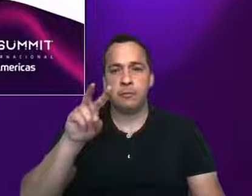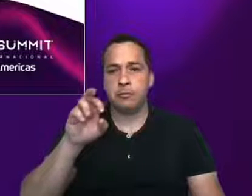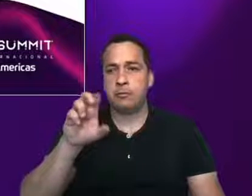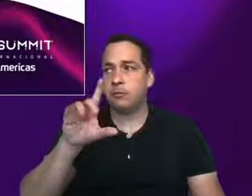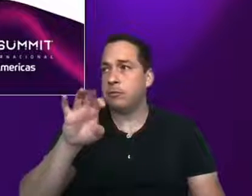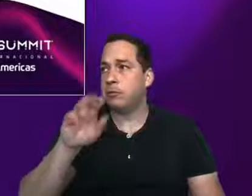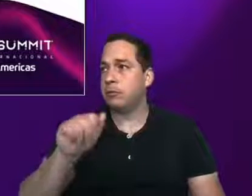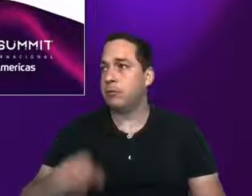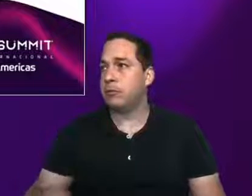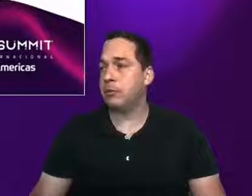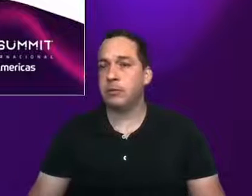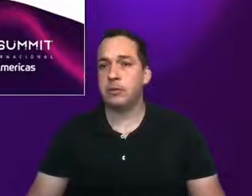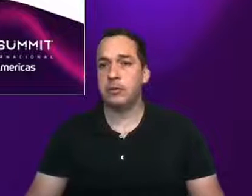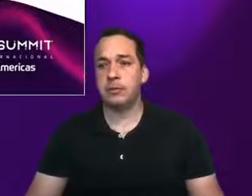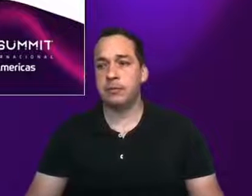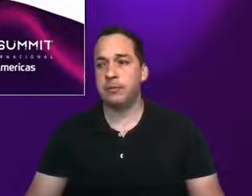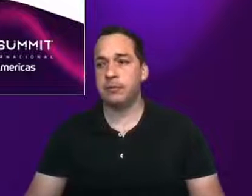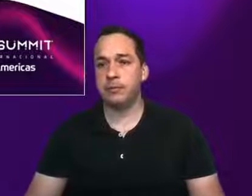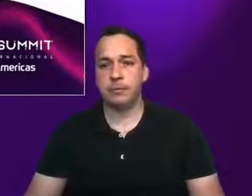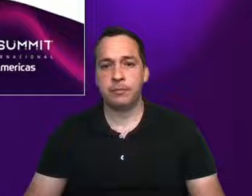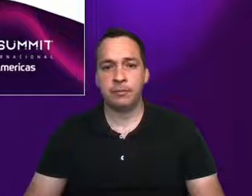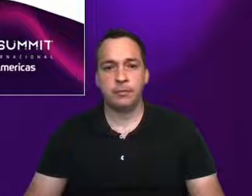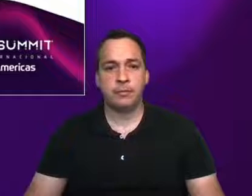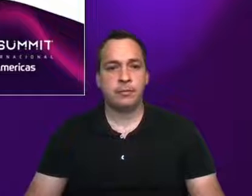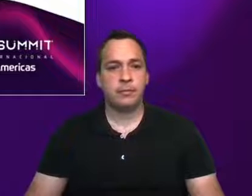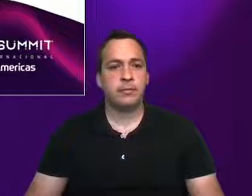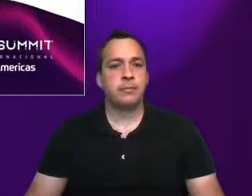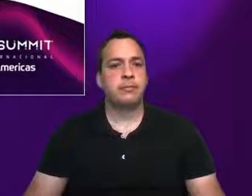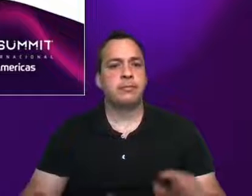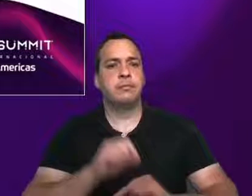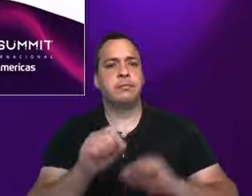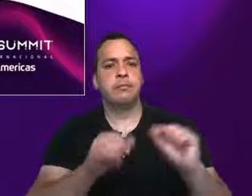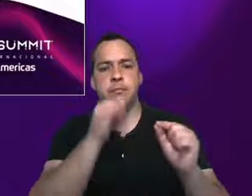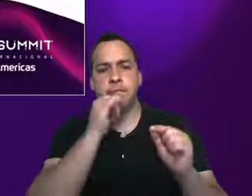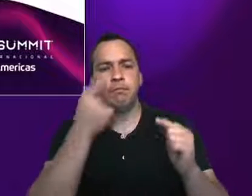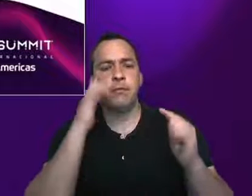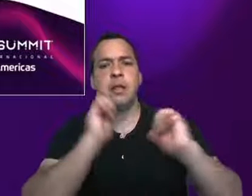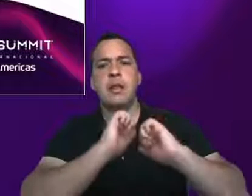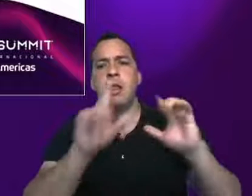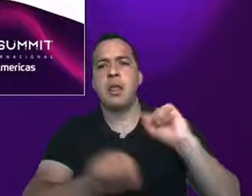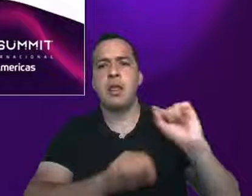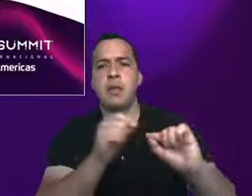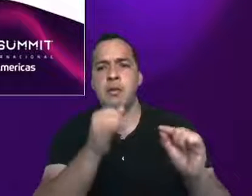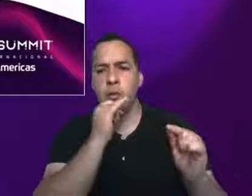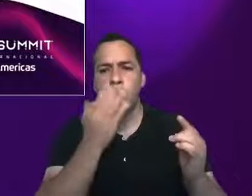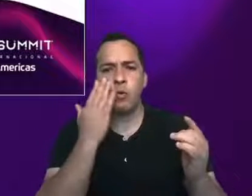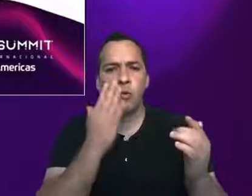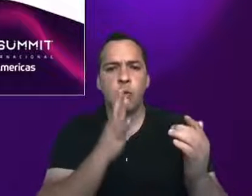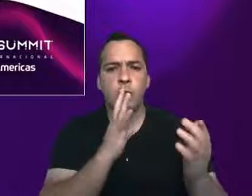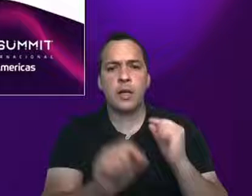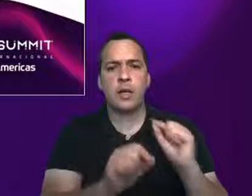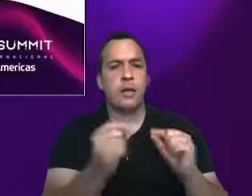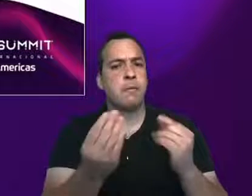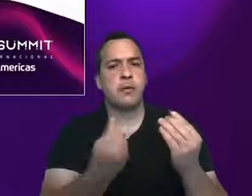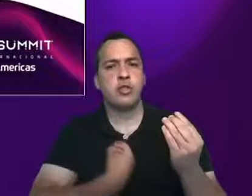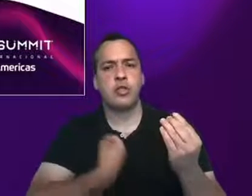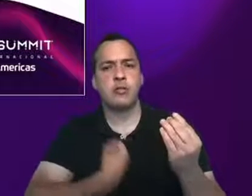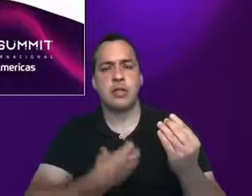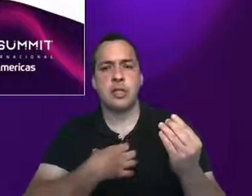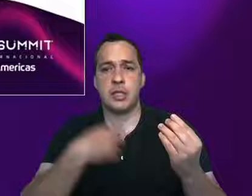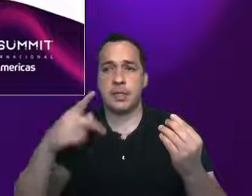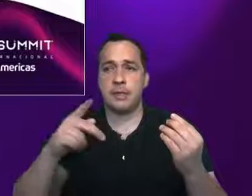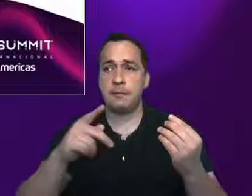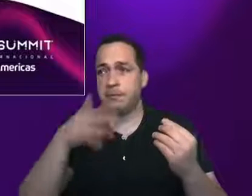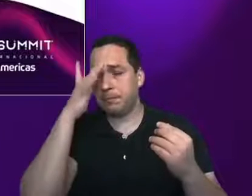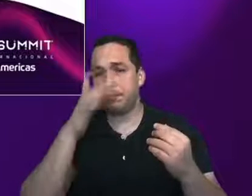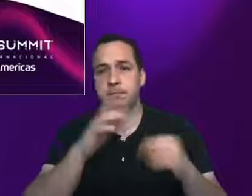o desejado. Agora, para você atingir isso, você precisa entender exatamente onde o paciente está. Em relação